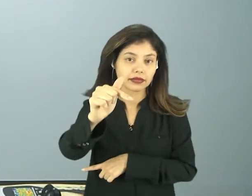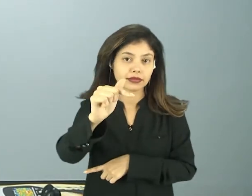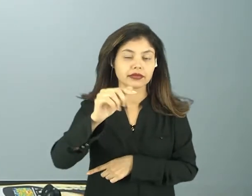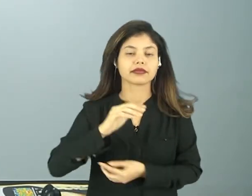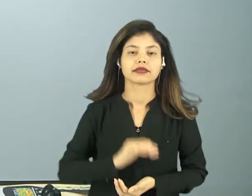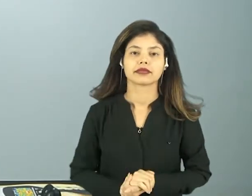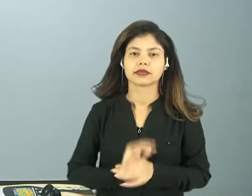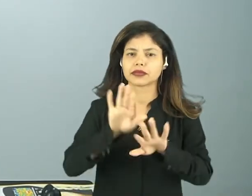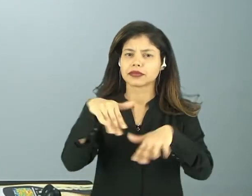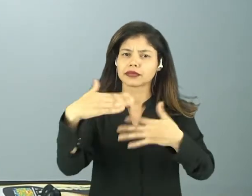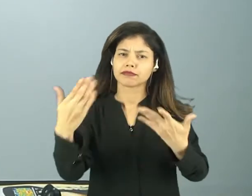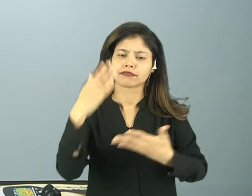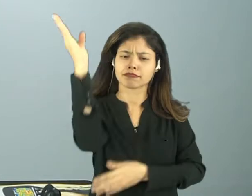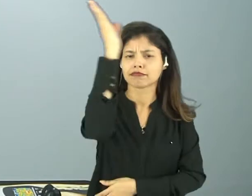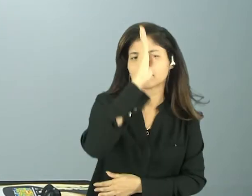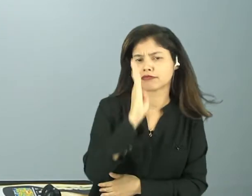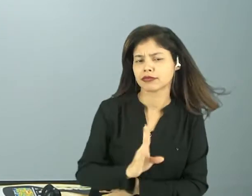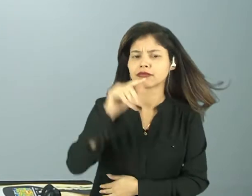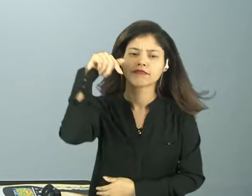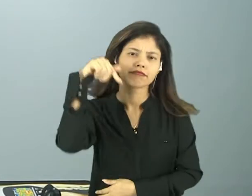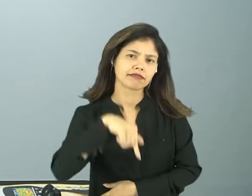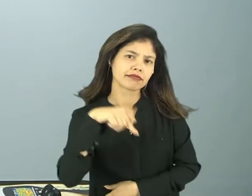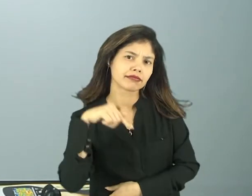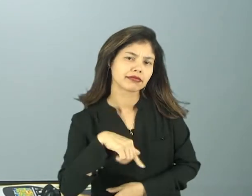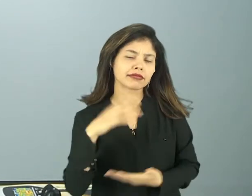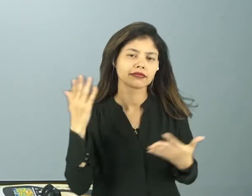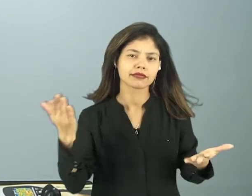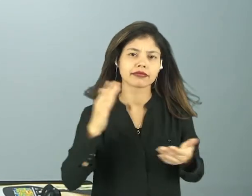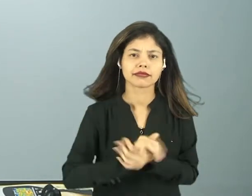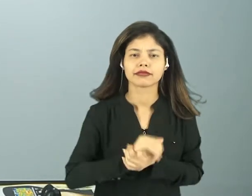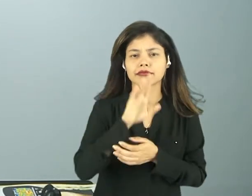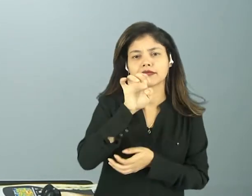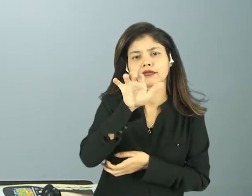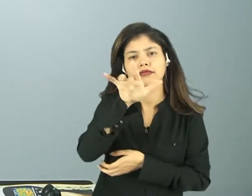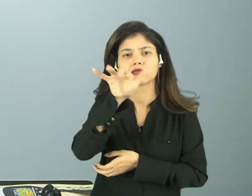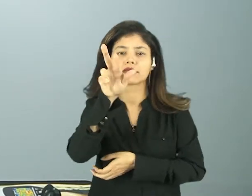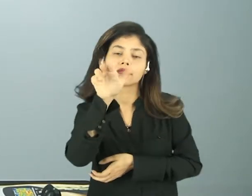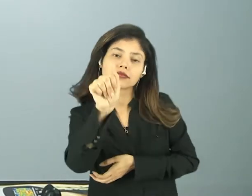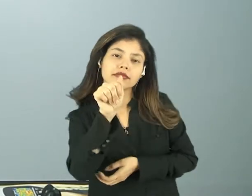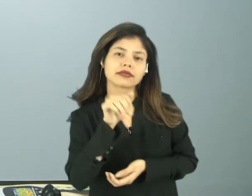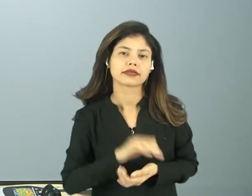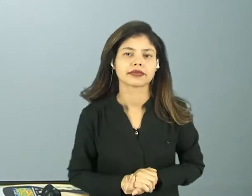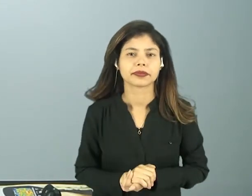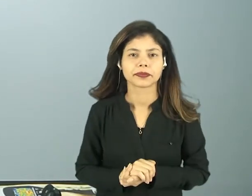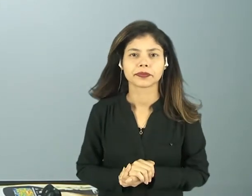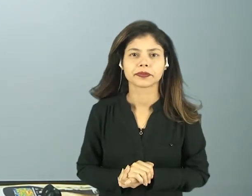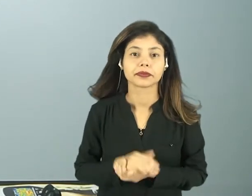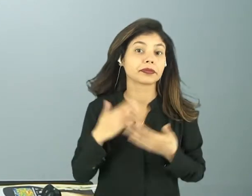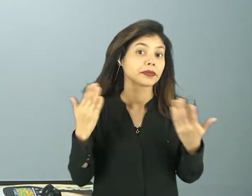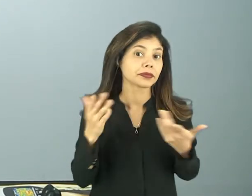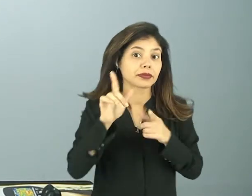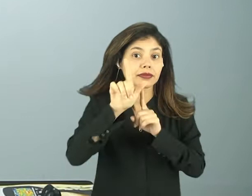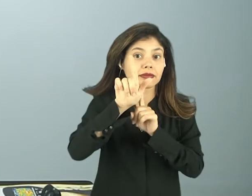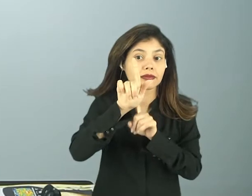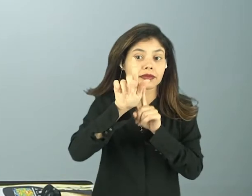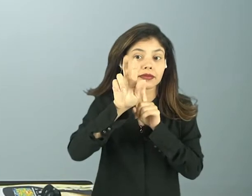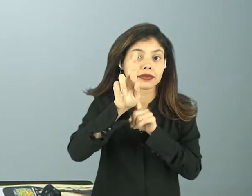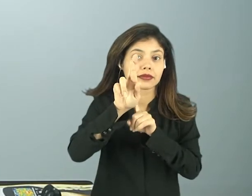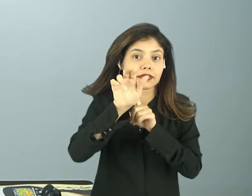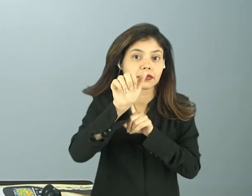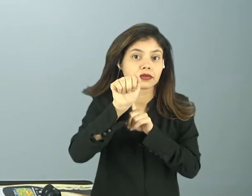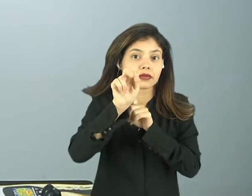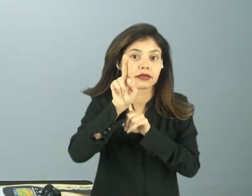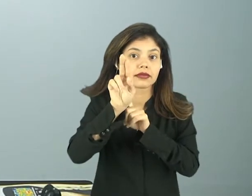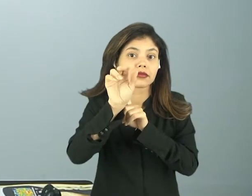qual é a escala no Brasil, que é feita essa medição, que mede a temperatura? É em graus